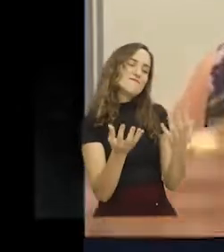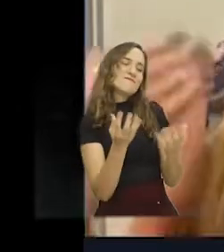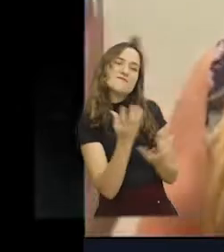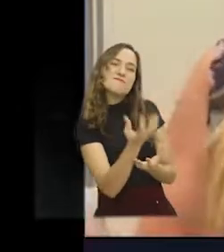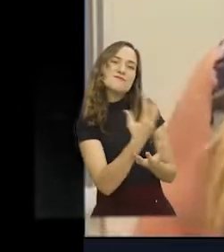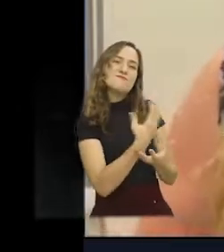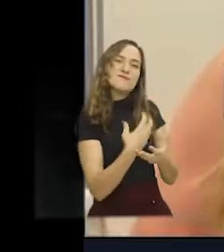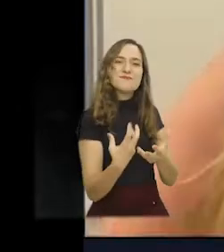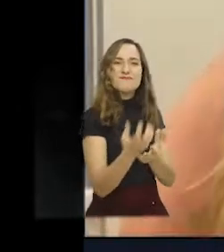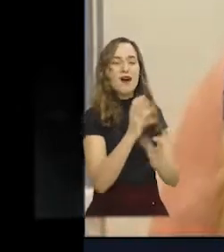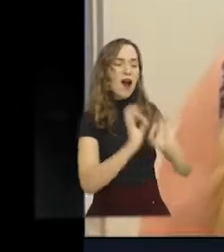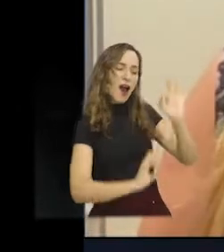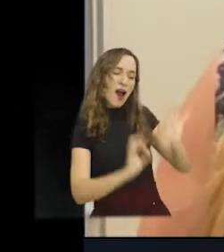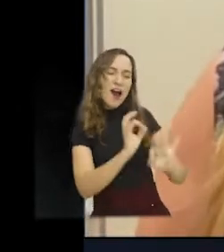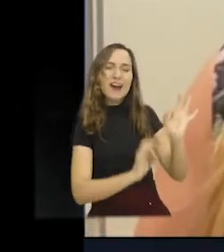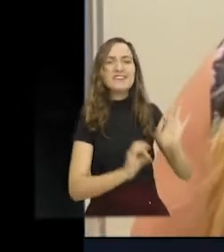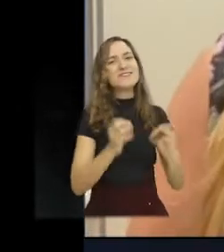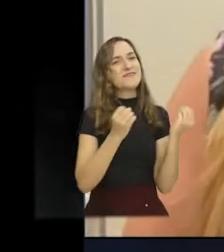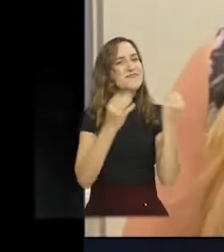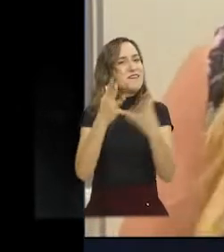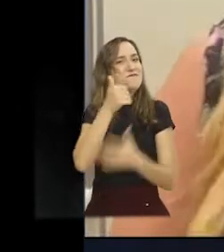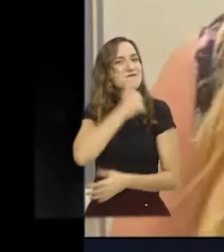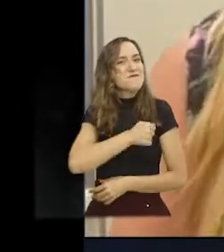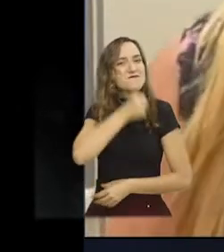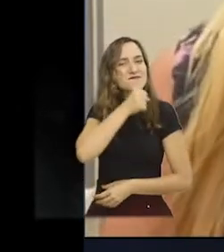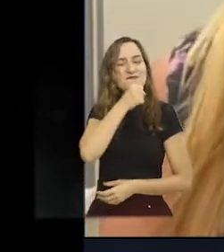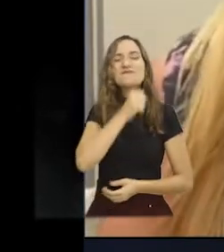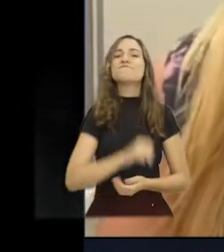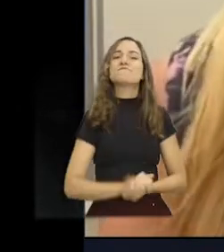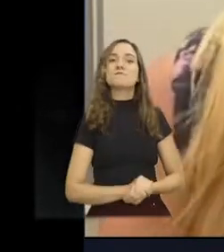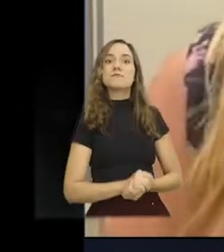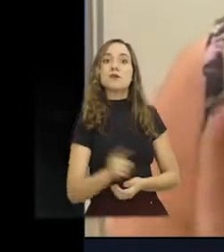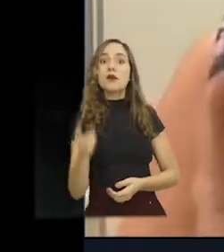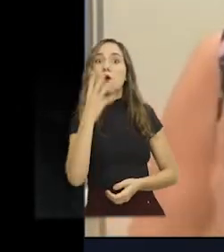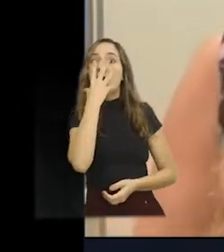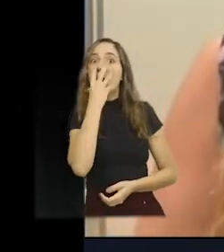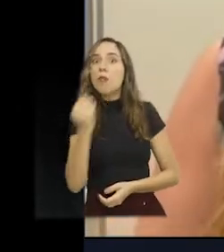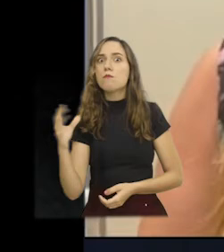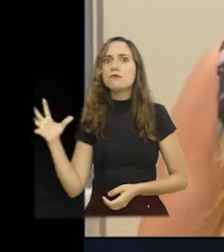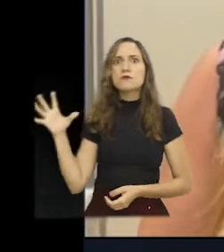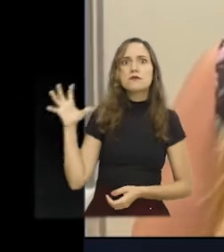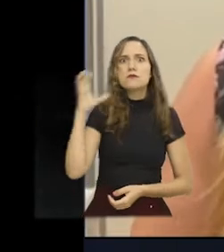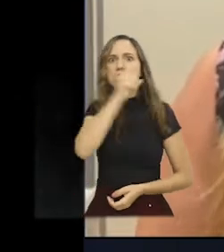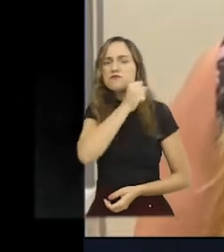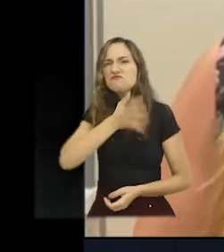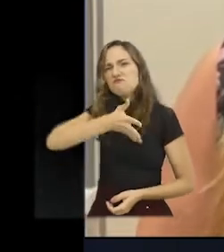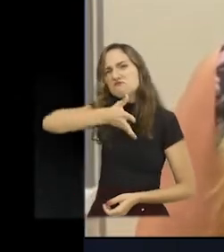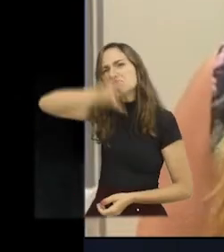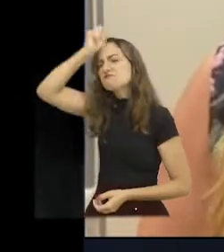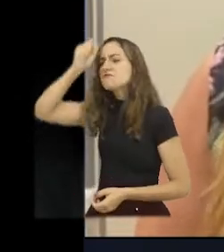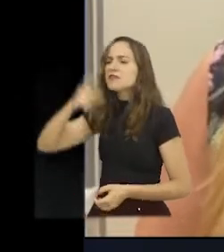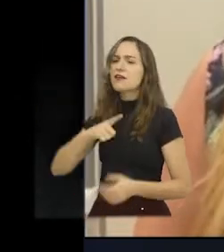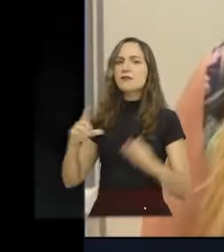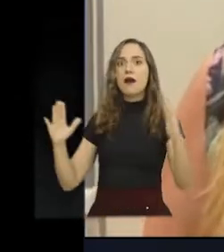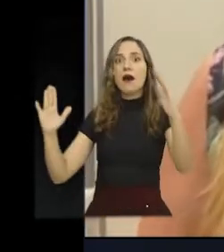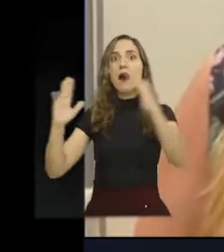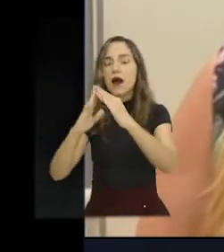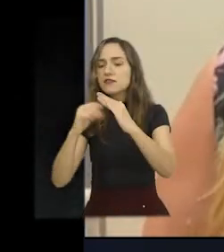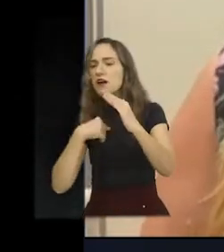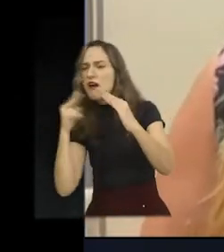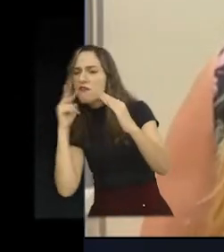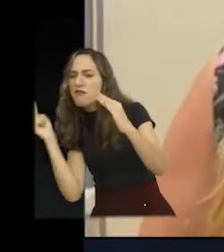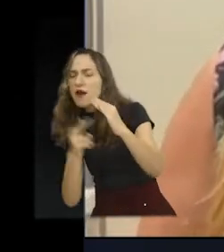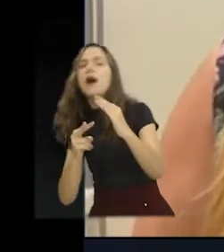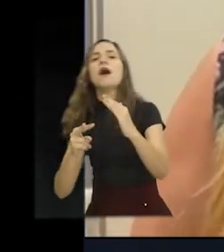que ela ia encontrando pelo caminho. O lobo não levou muito tempo para chegar à casa